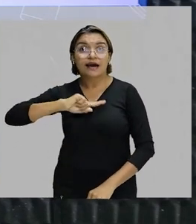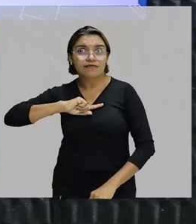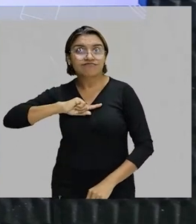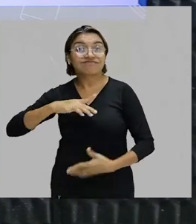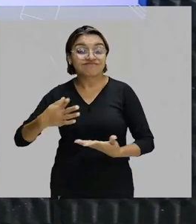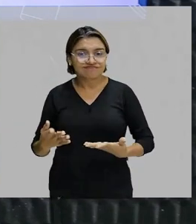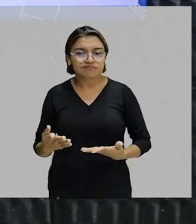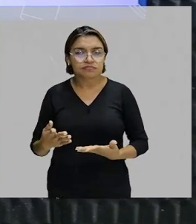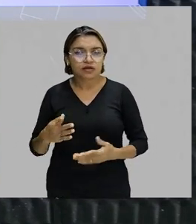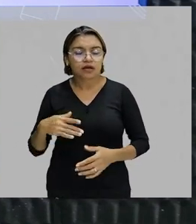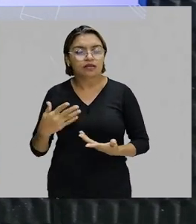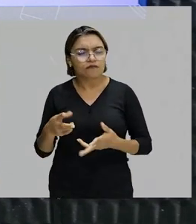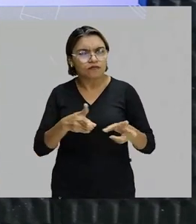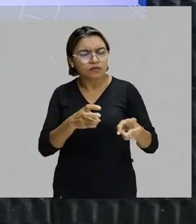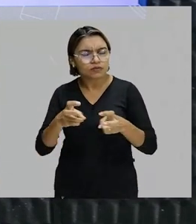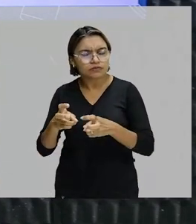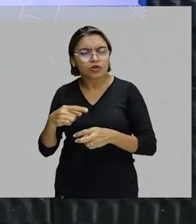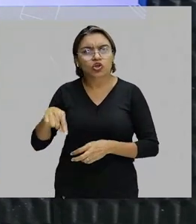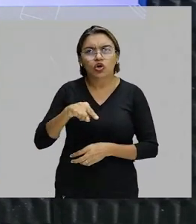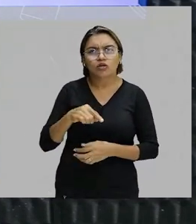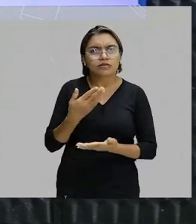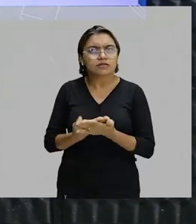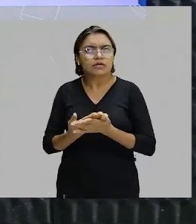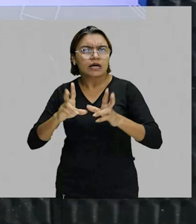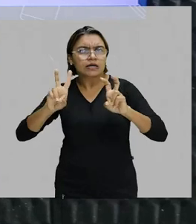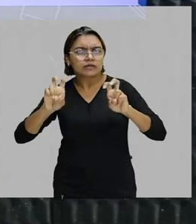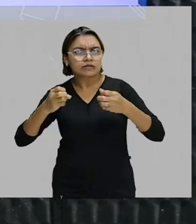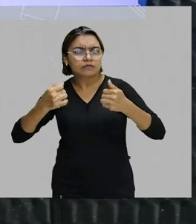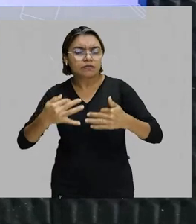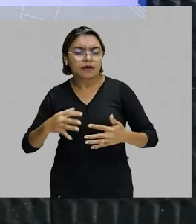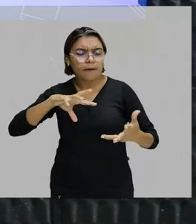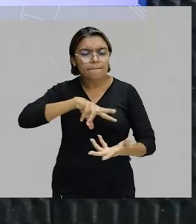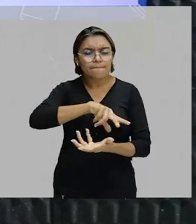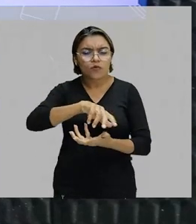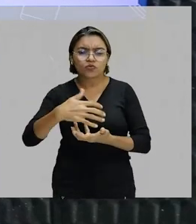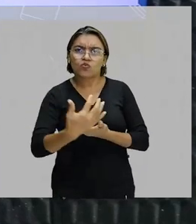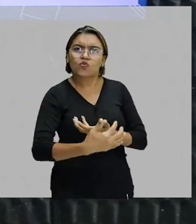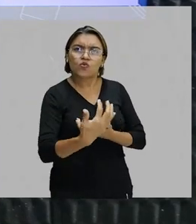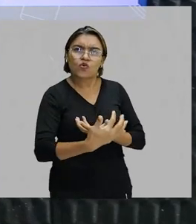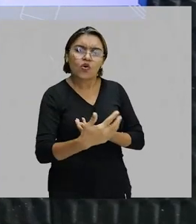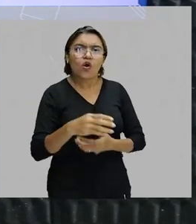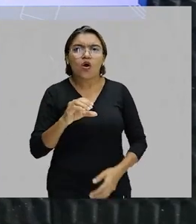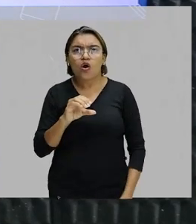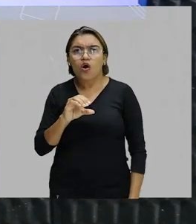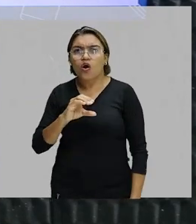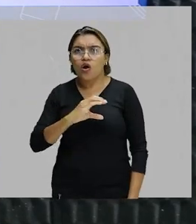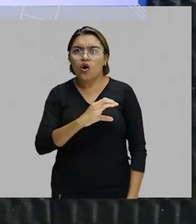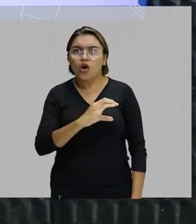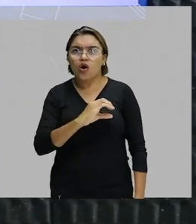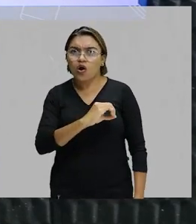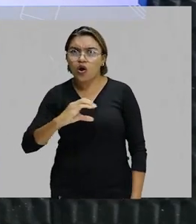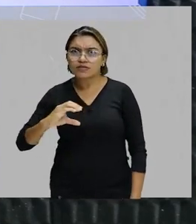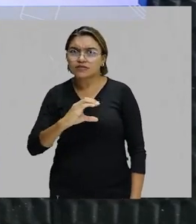vocês sabem que quando a gente fala de mundo ocidental geralmente a gente diz que o berço do ocidente foram as